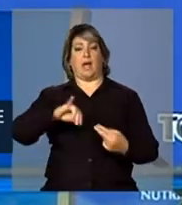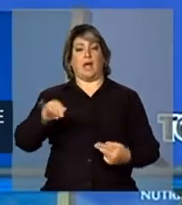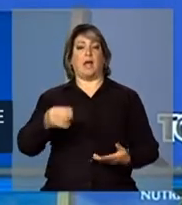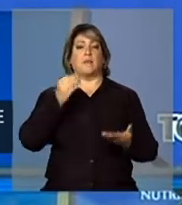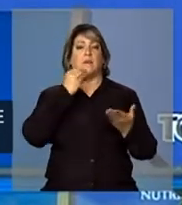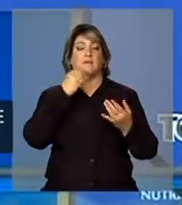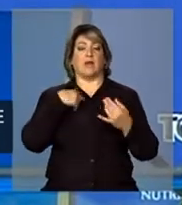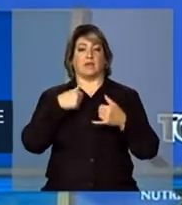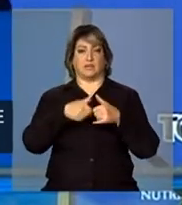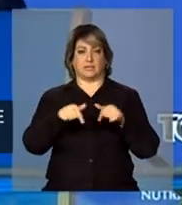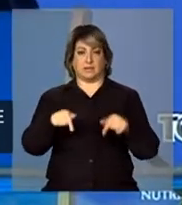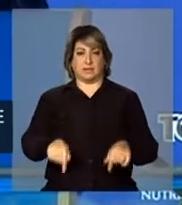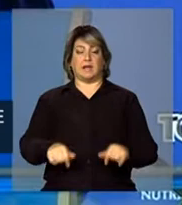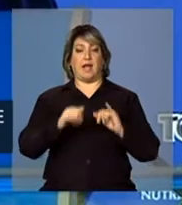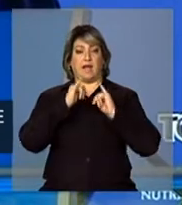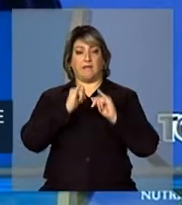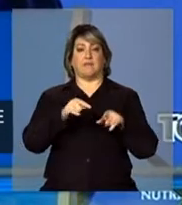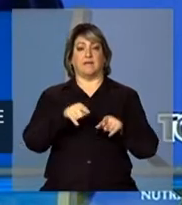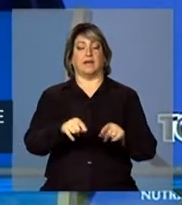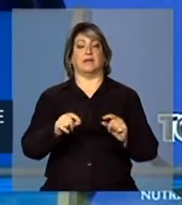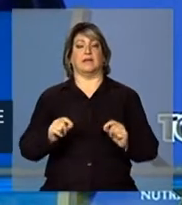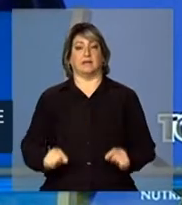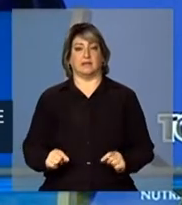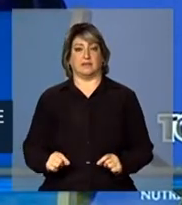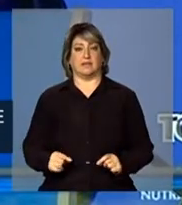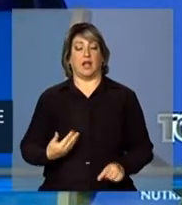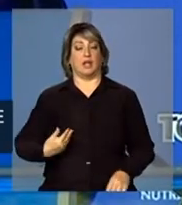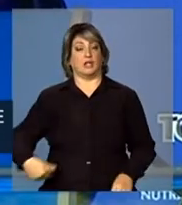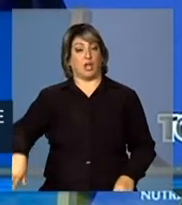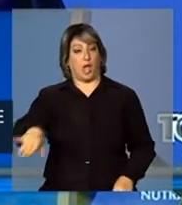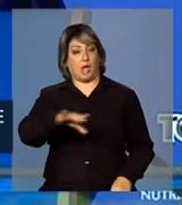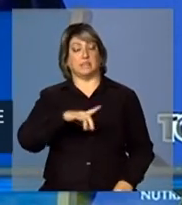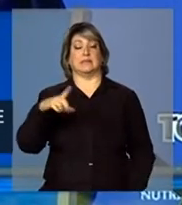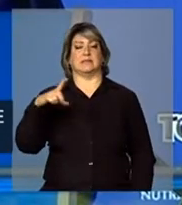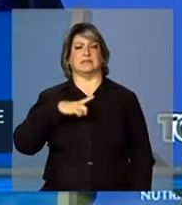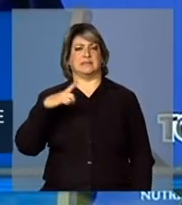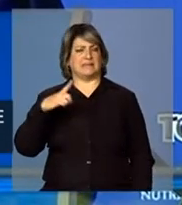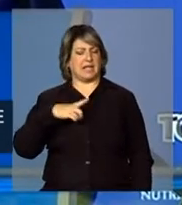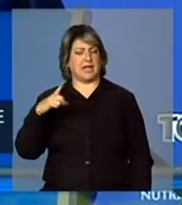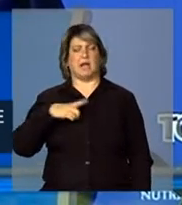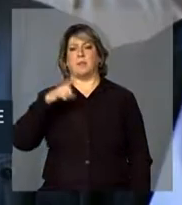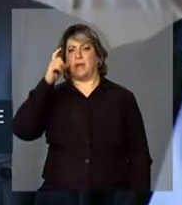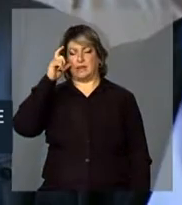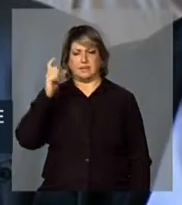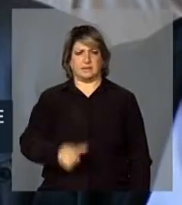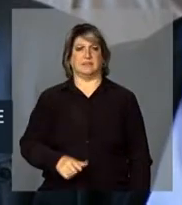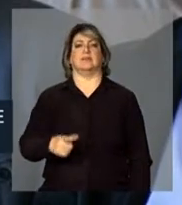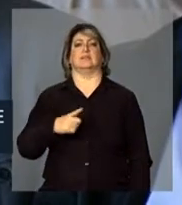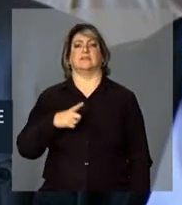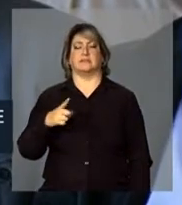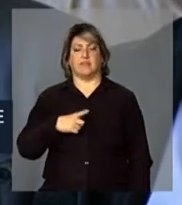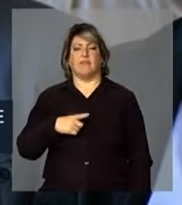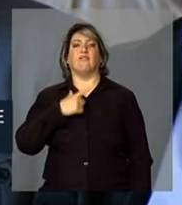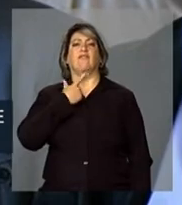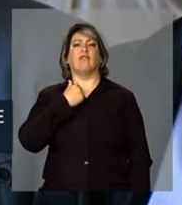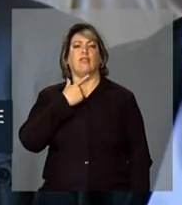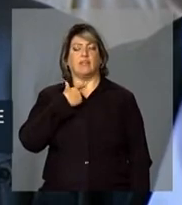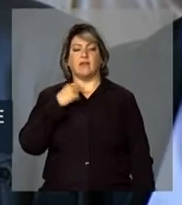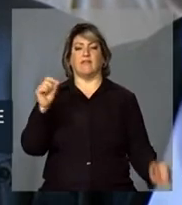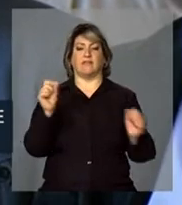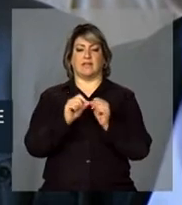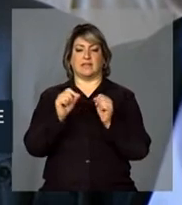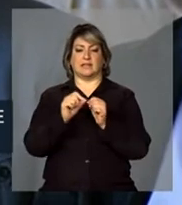aqui e dizer que nós temos todo o interesse, Piau, em